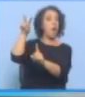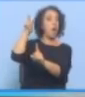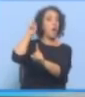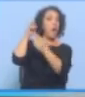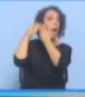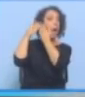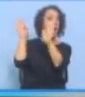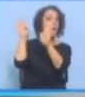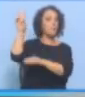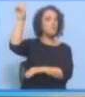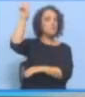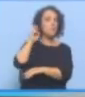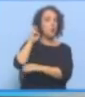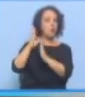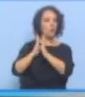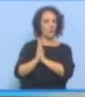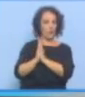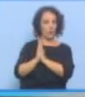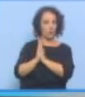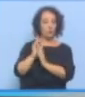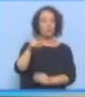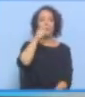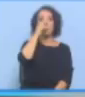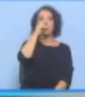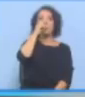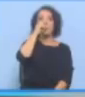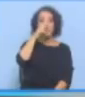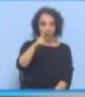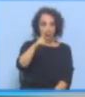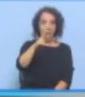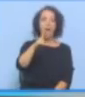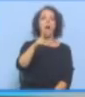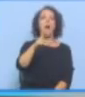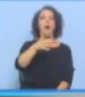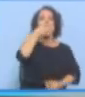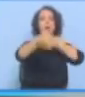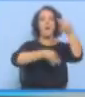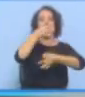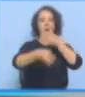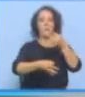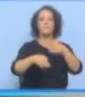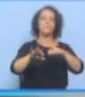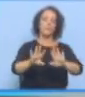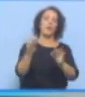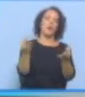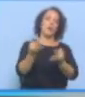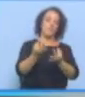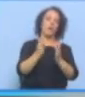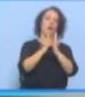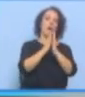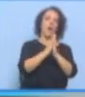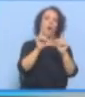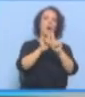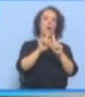palavra de Deus e tem que abrir a boca para a proclamar. Claro que uma pessoa, um cristão, não proclama a palavra de Deus só com a boca, é também